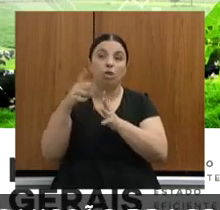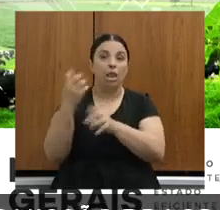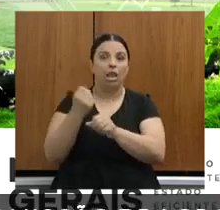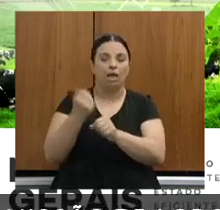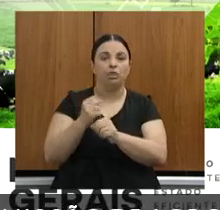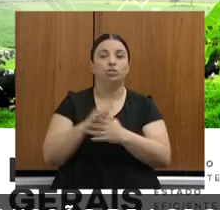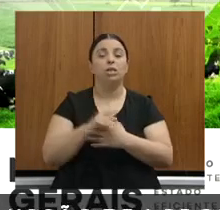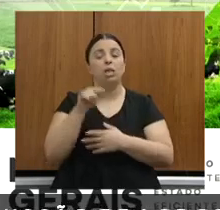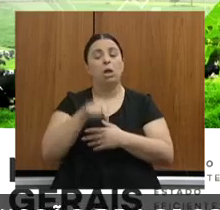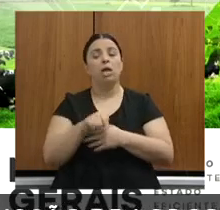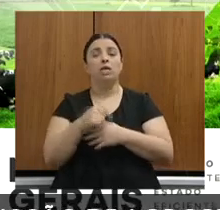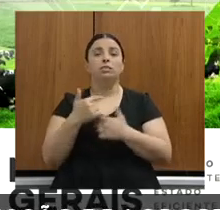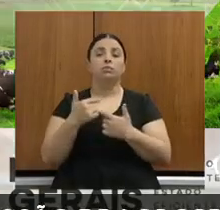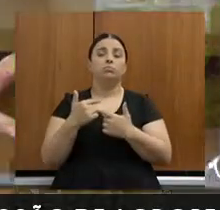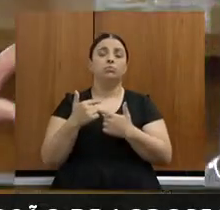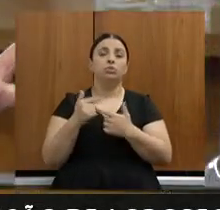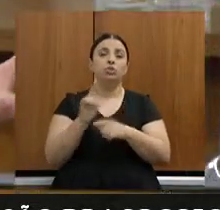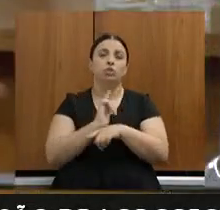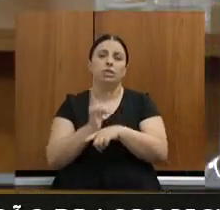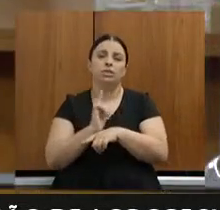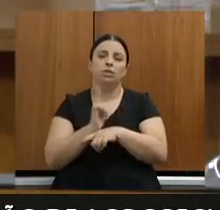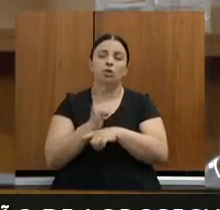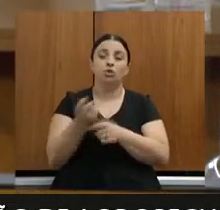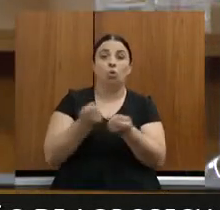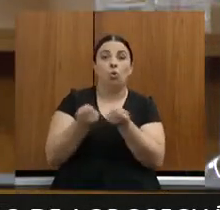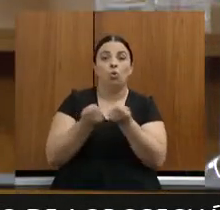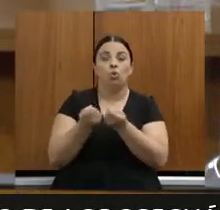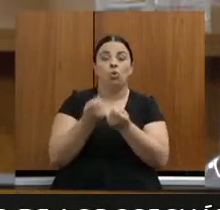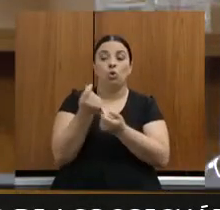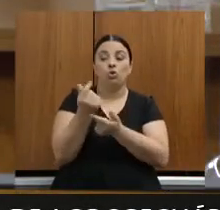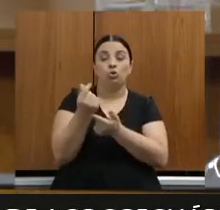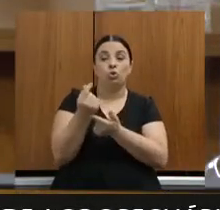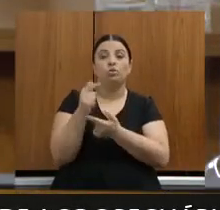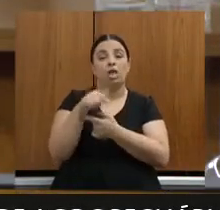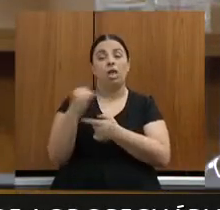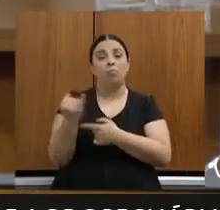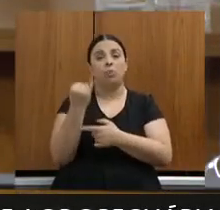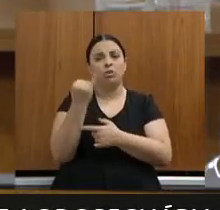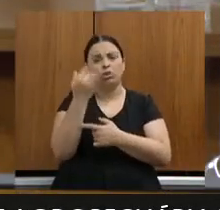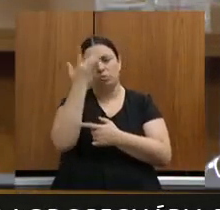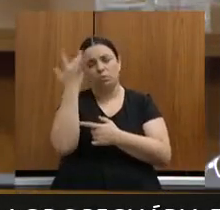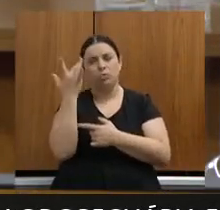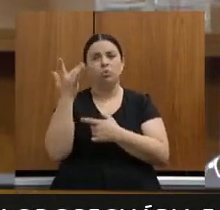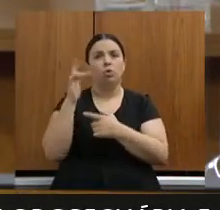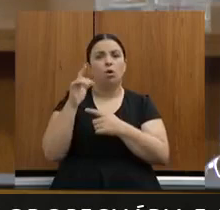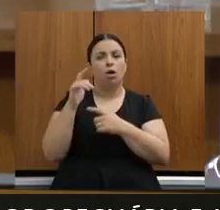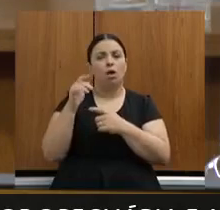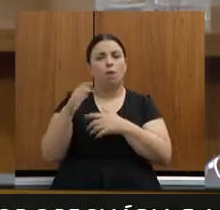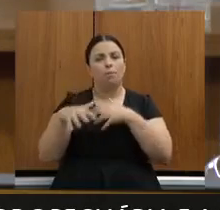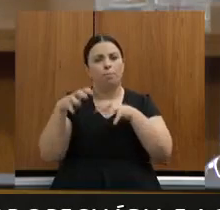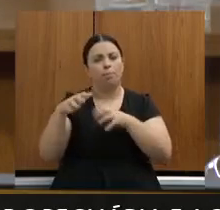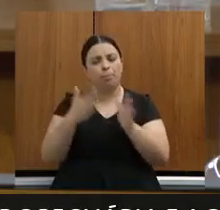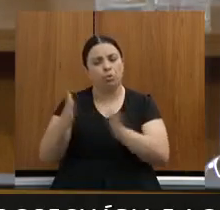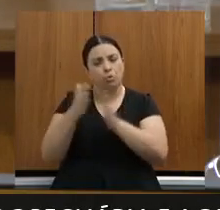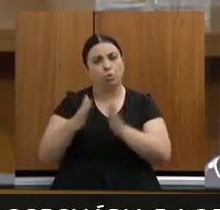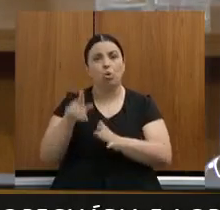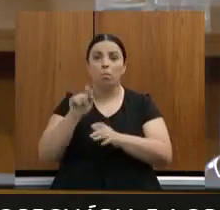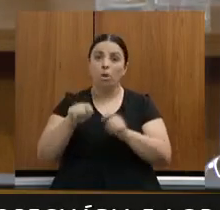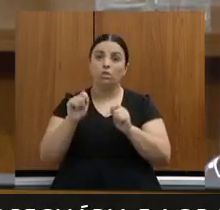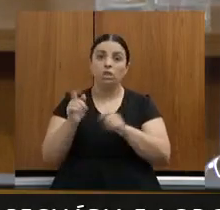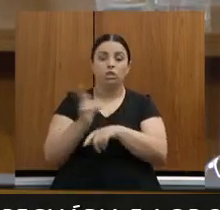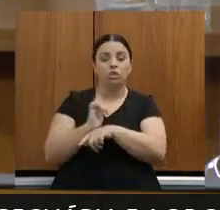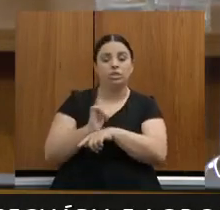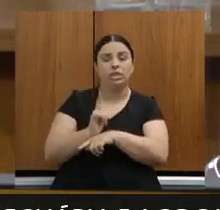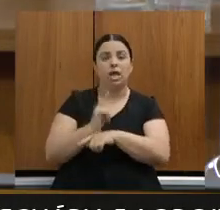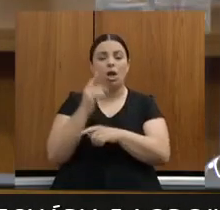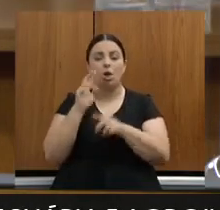gestão de controle de custo é de extrema importância porque o produtor possa fazer sugestão reduzir ou aumentar sua produção de acordo com